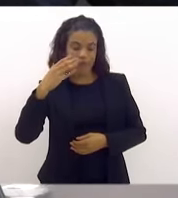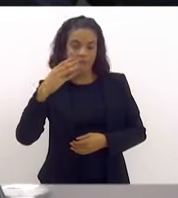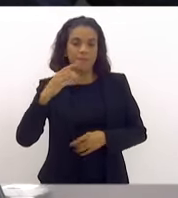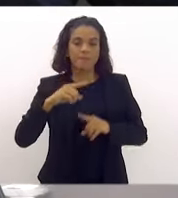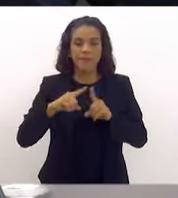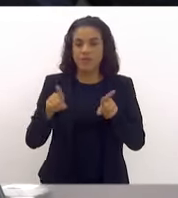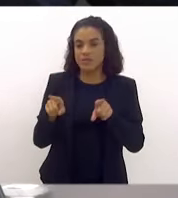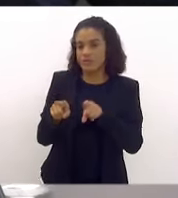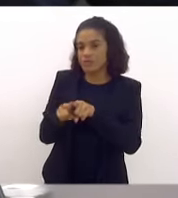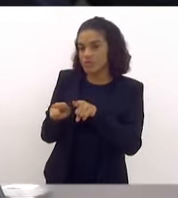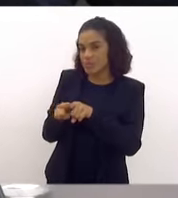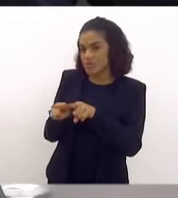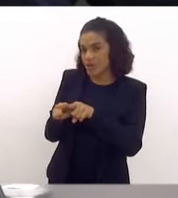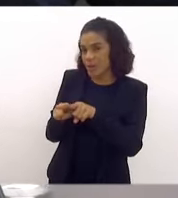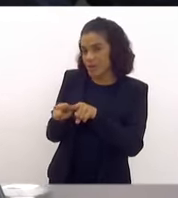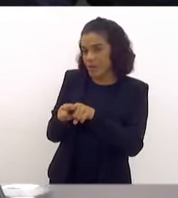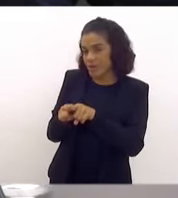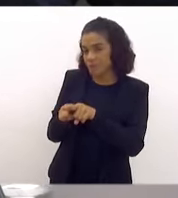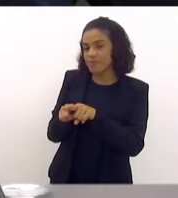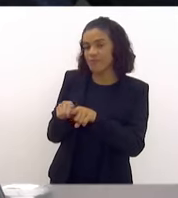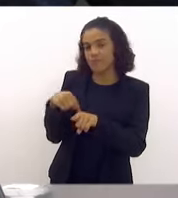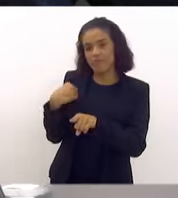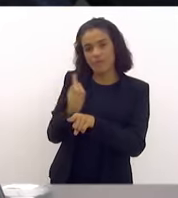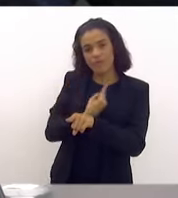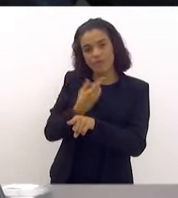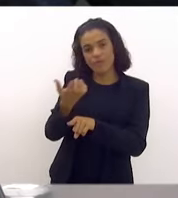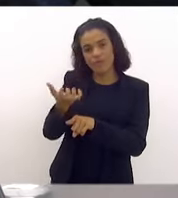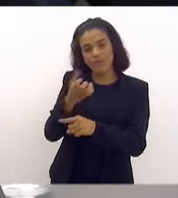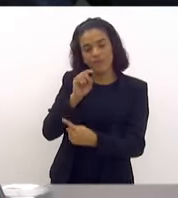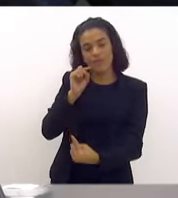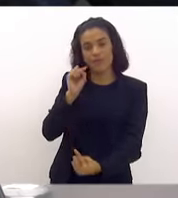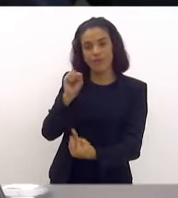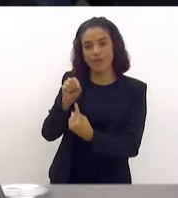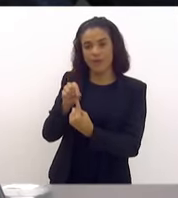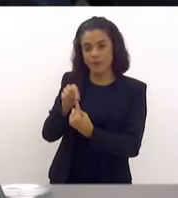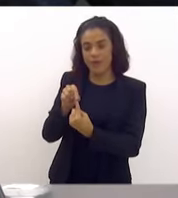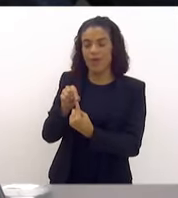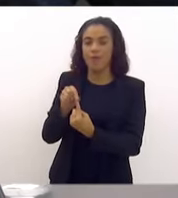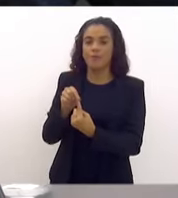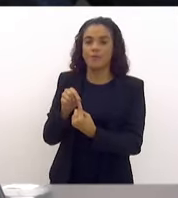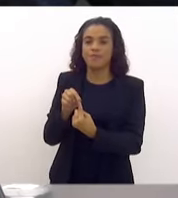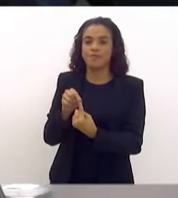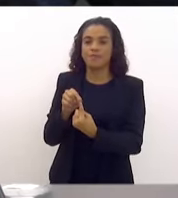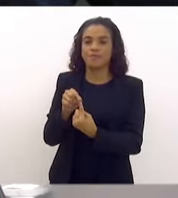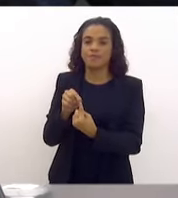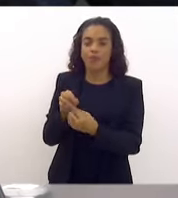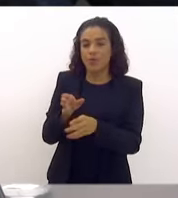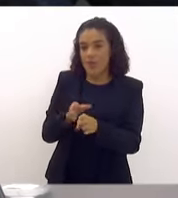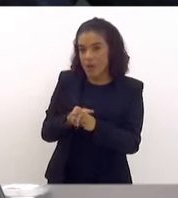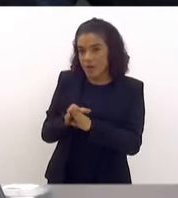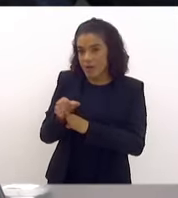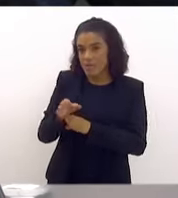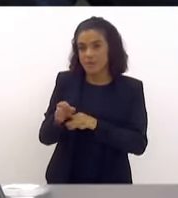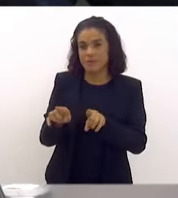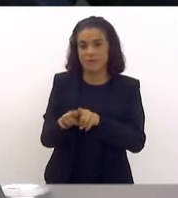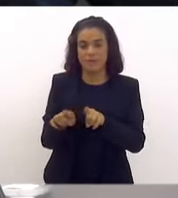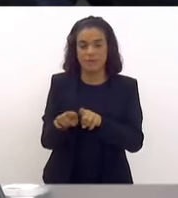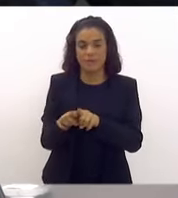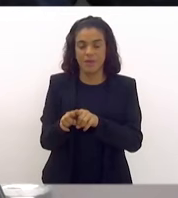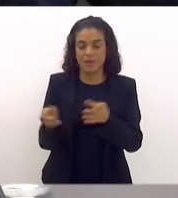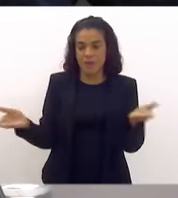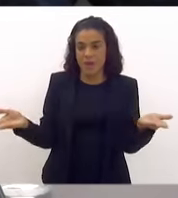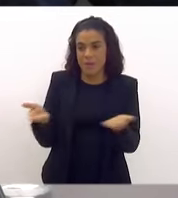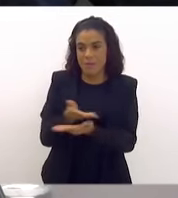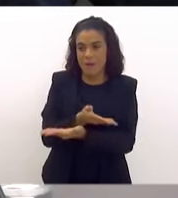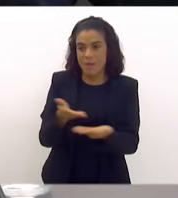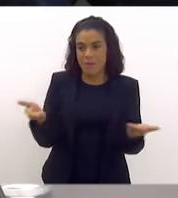mas também eh nós pretendemos ao final fazer uma uma recomendação e também uma interlocução